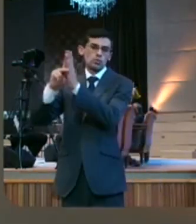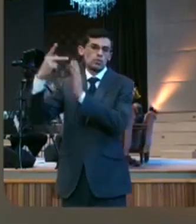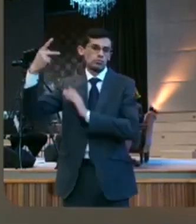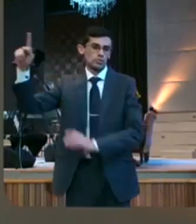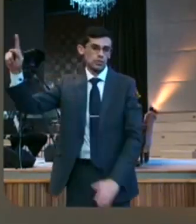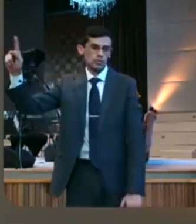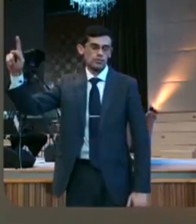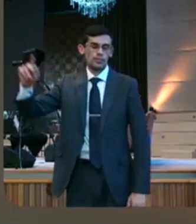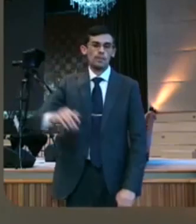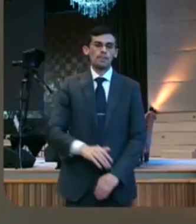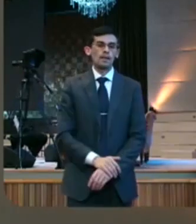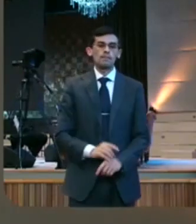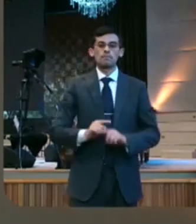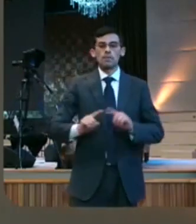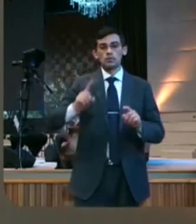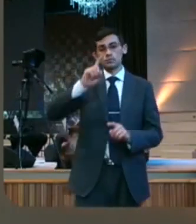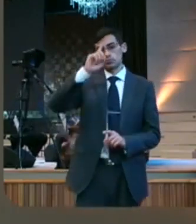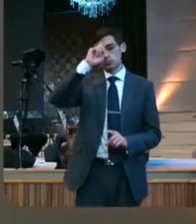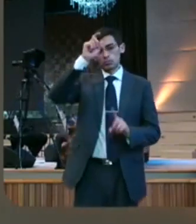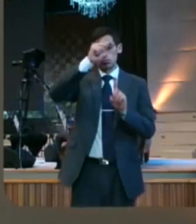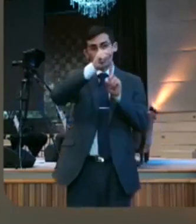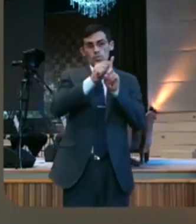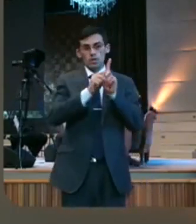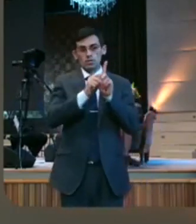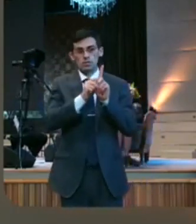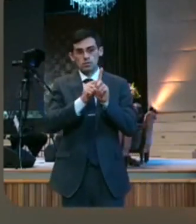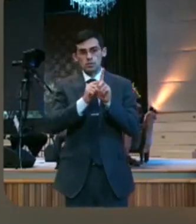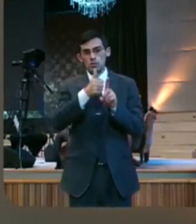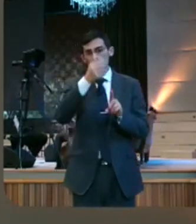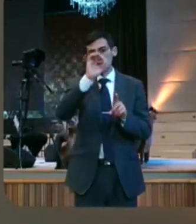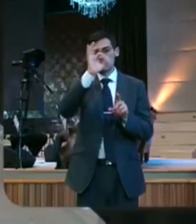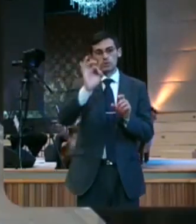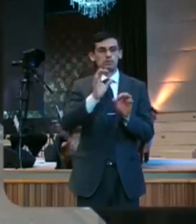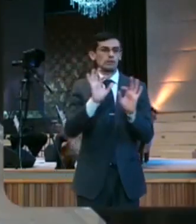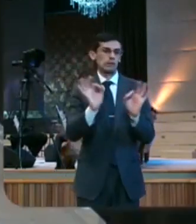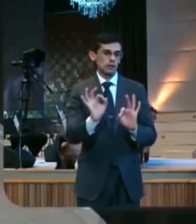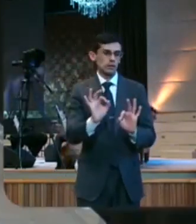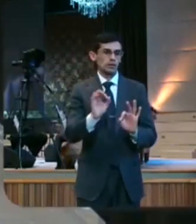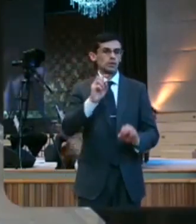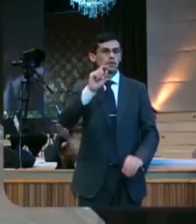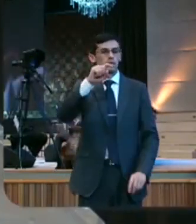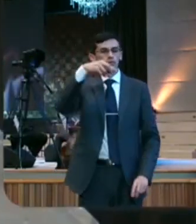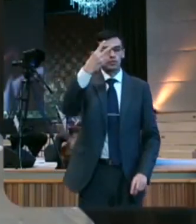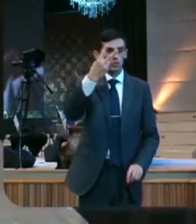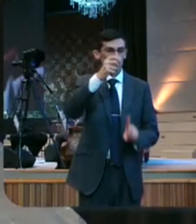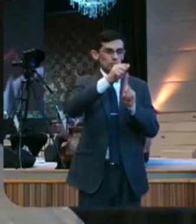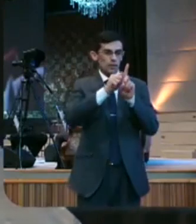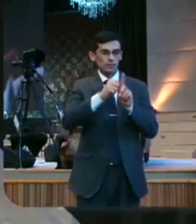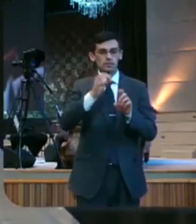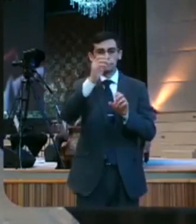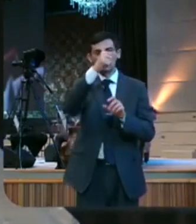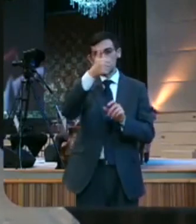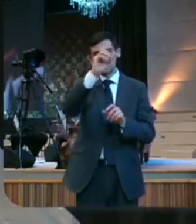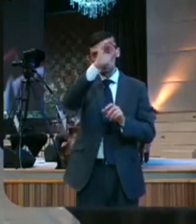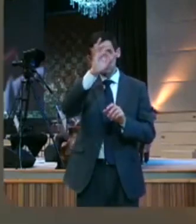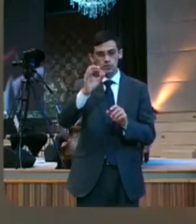Aí chegou um determinado mês, não entrou os 10%. Chegou o outro mês, não entrou os 10%. Ele ligou e disse: